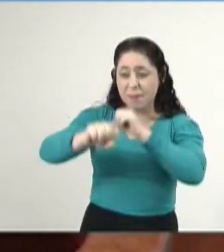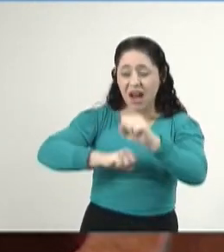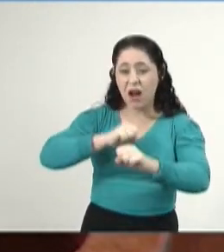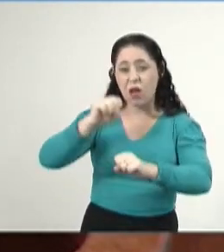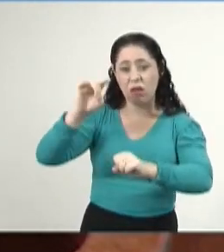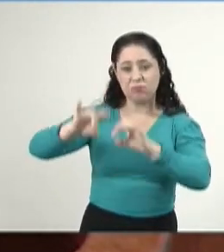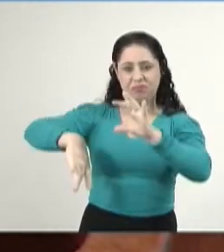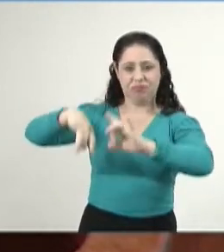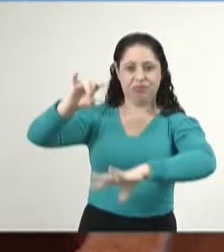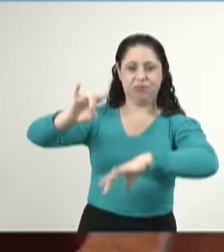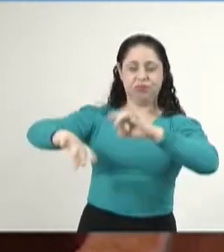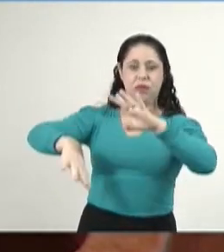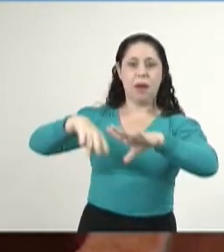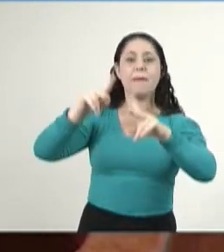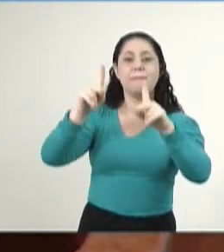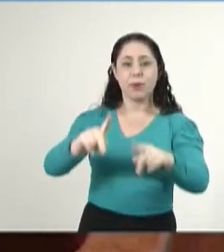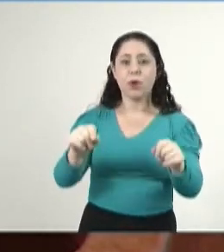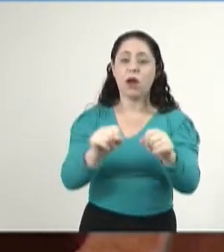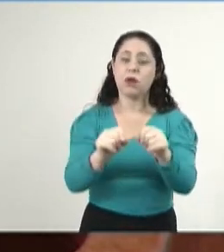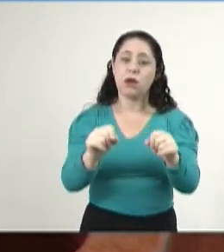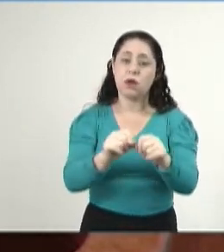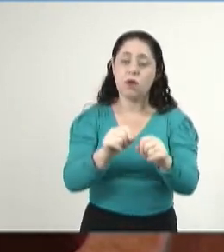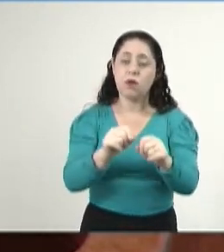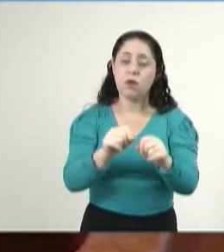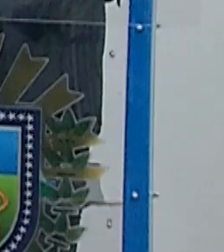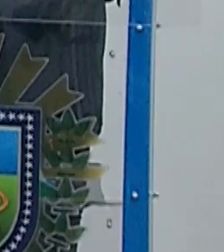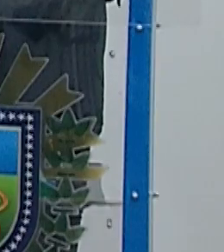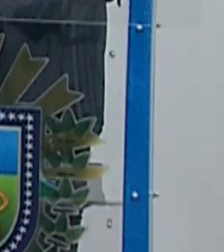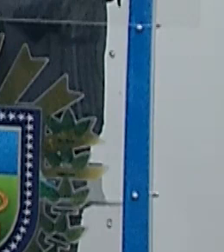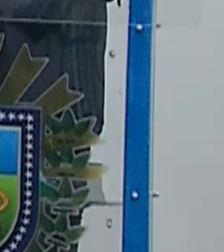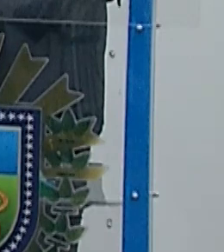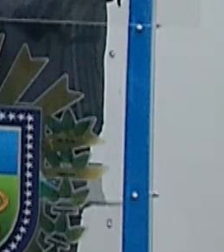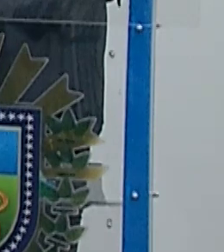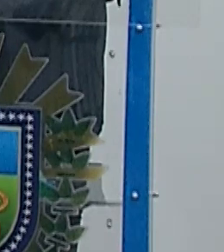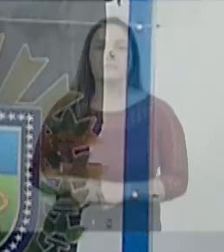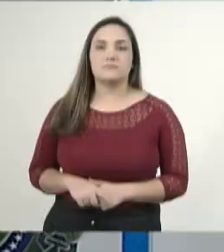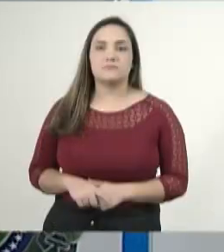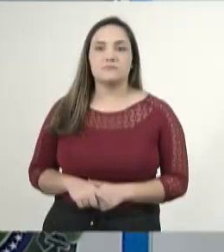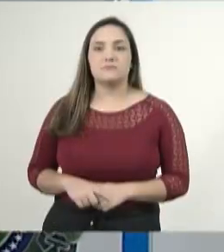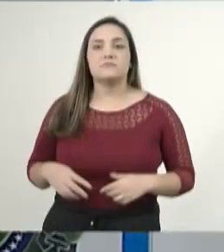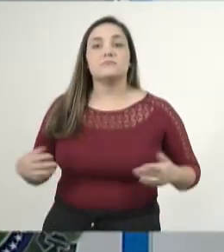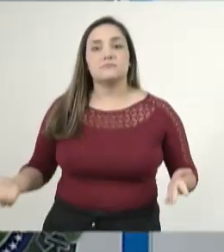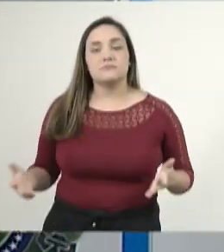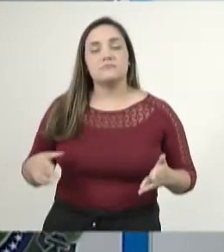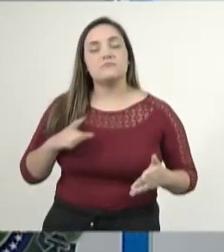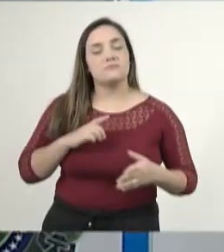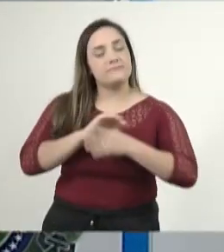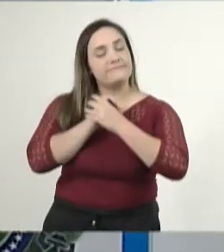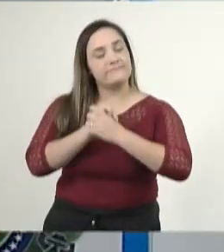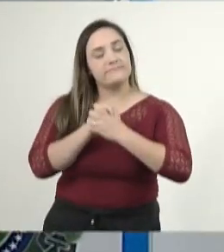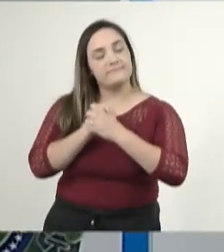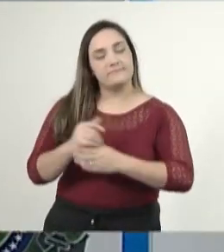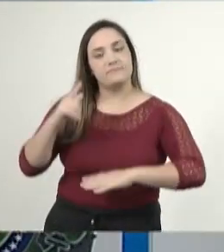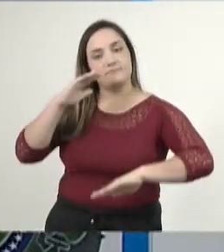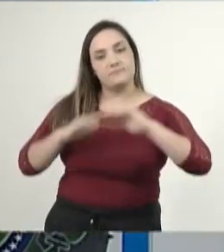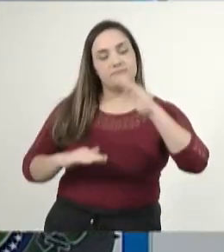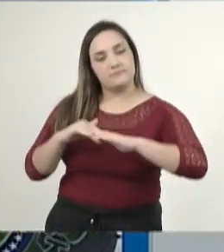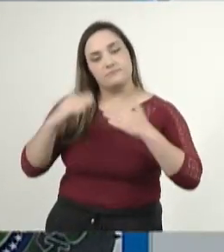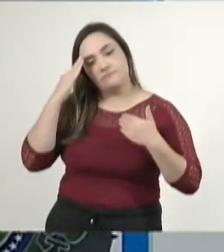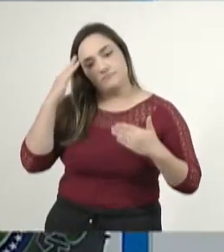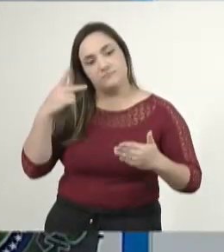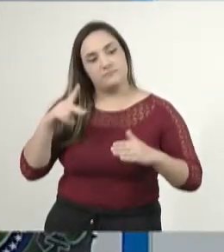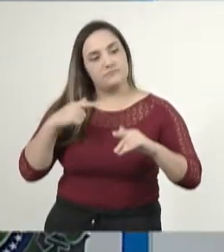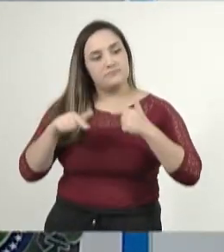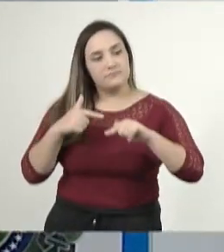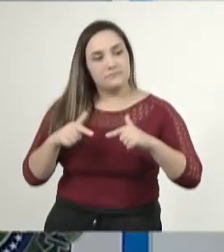a população produz no dia a dia. Tá aí os parabéns a esses profissionais, muito obrigado pelo